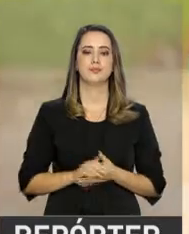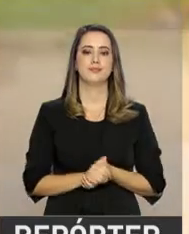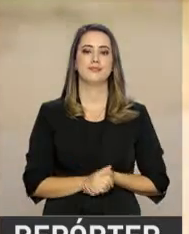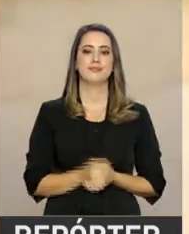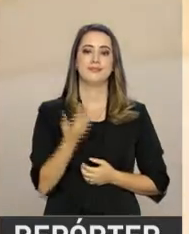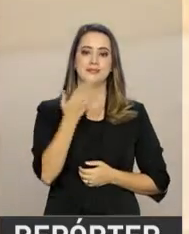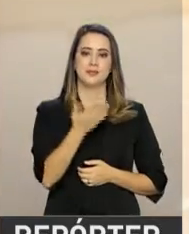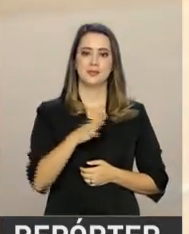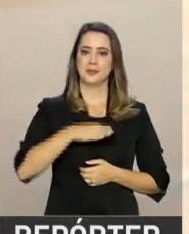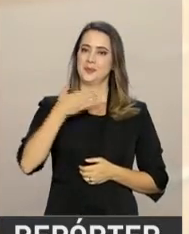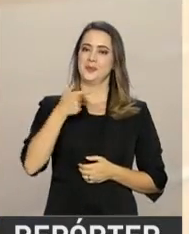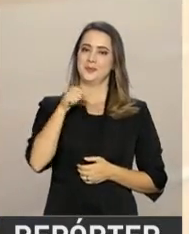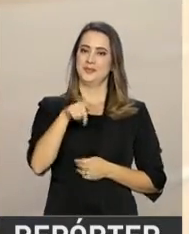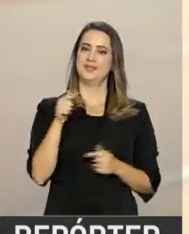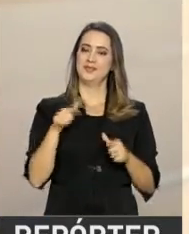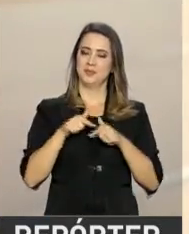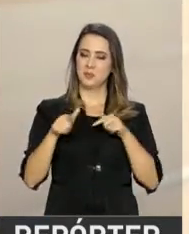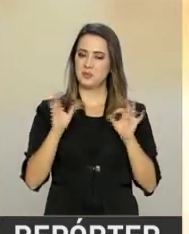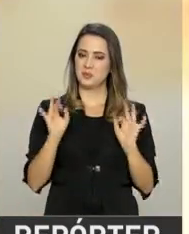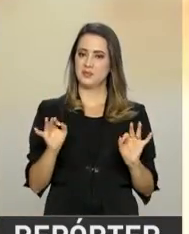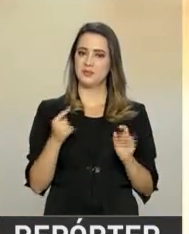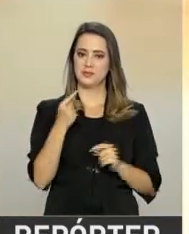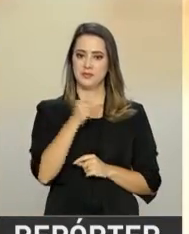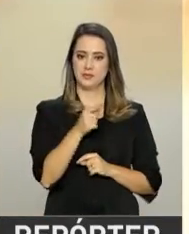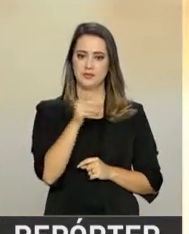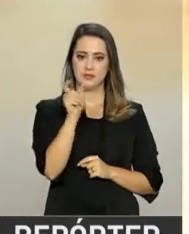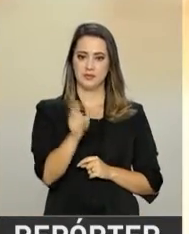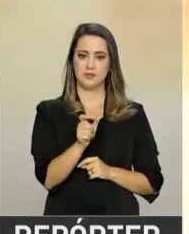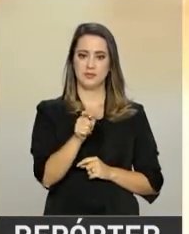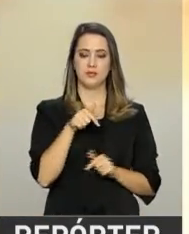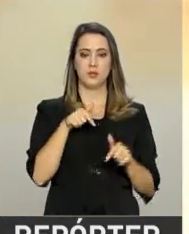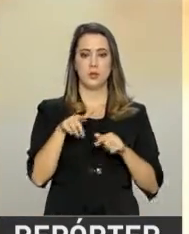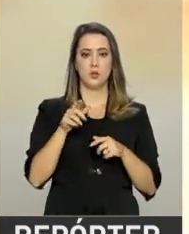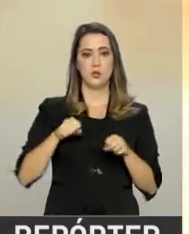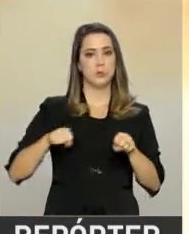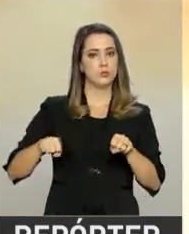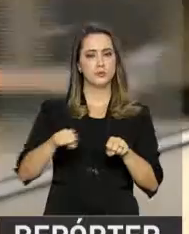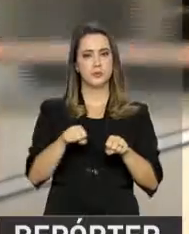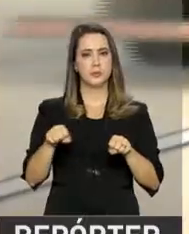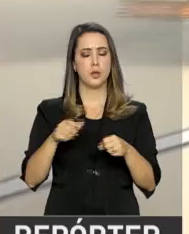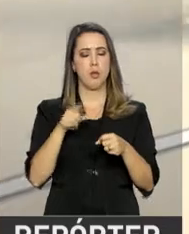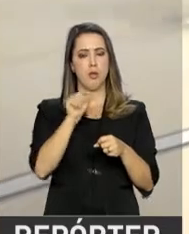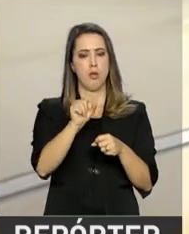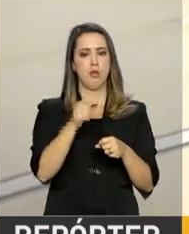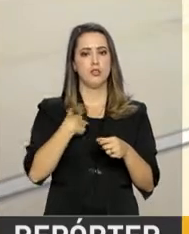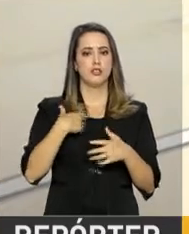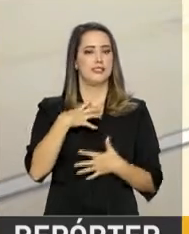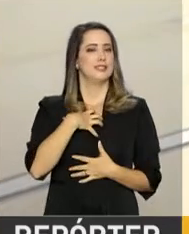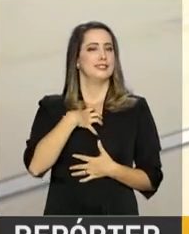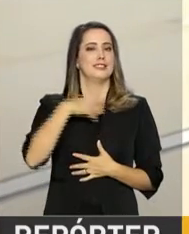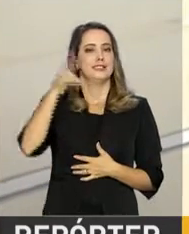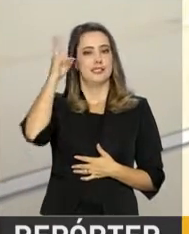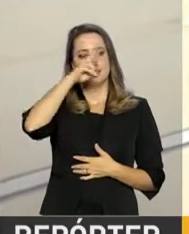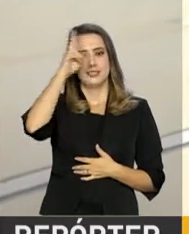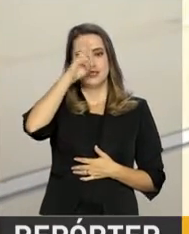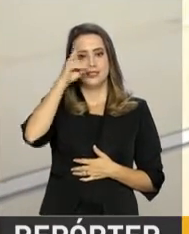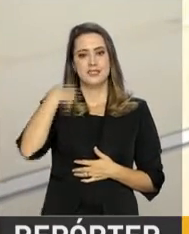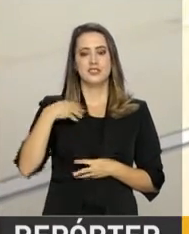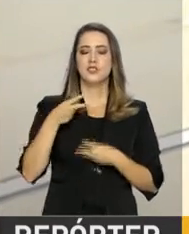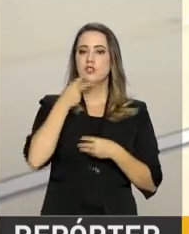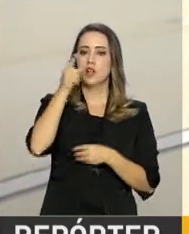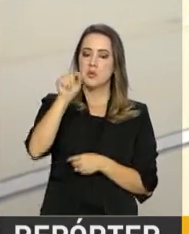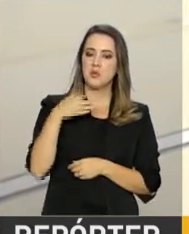está orgulhoso com o trabalho realizado na obra é este operador de máquinas vai ficar na história jogo eu vou passar concluiu